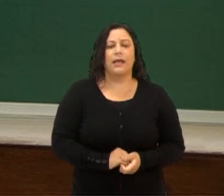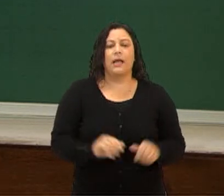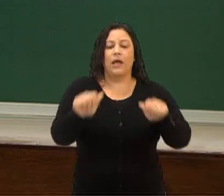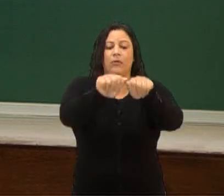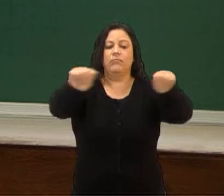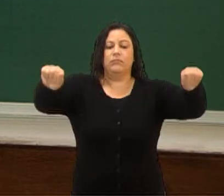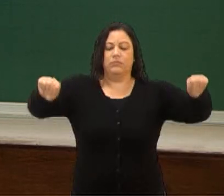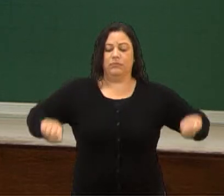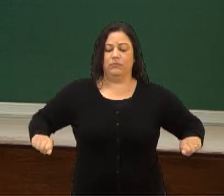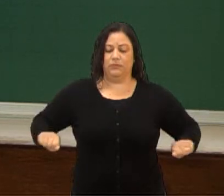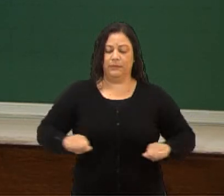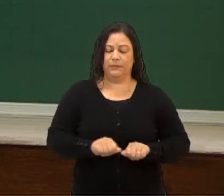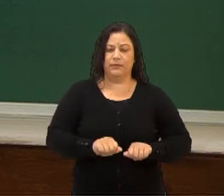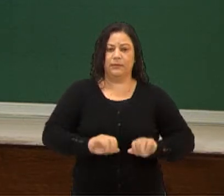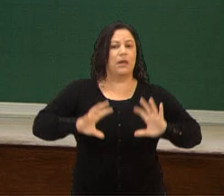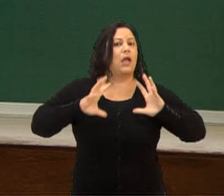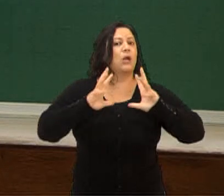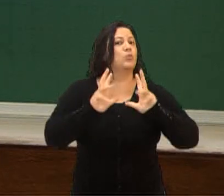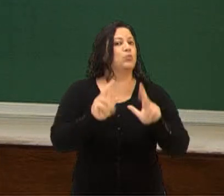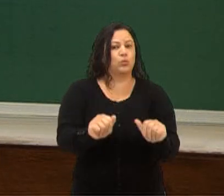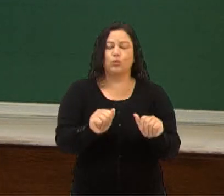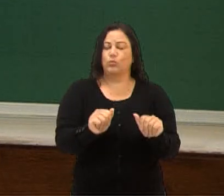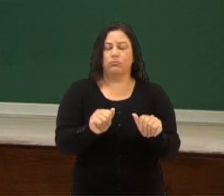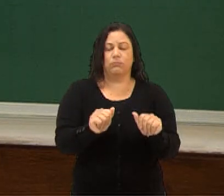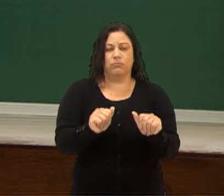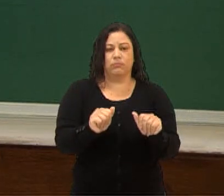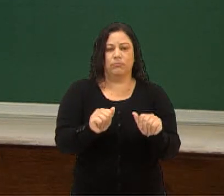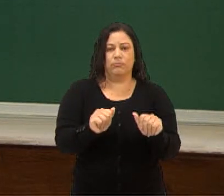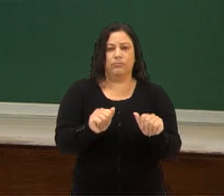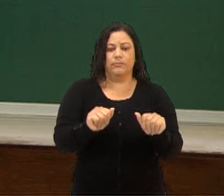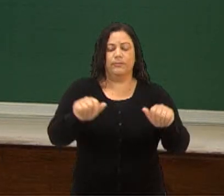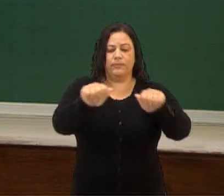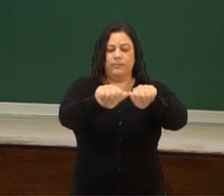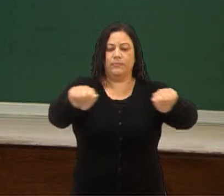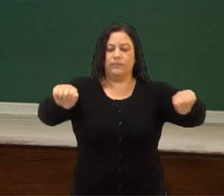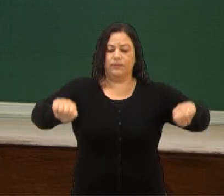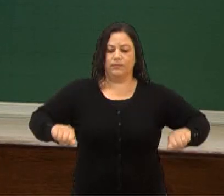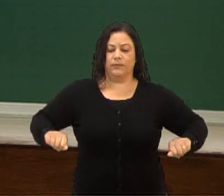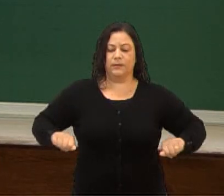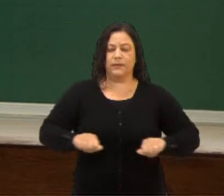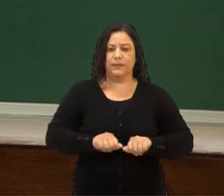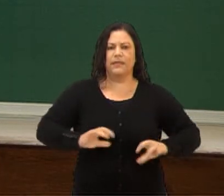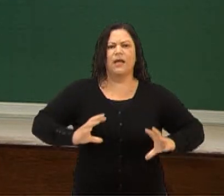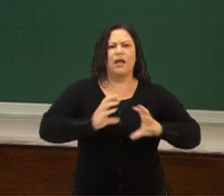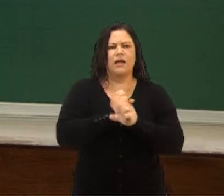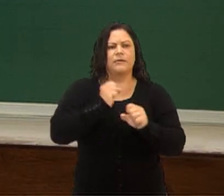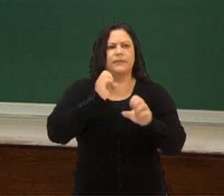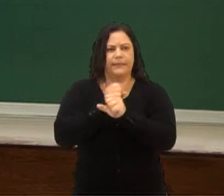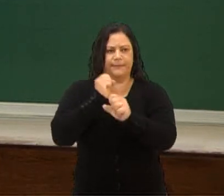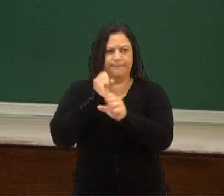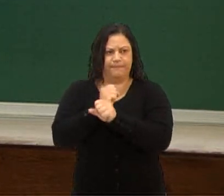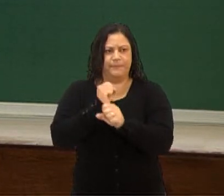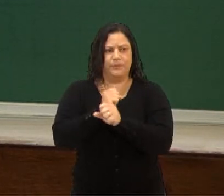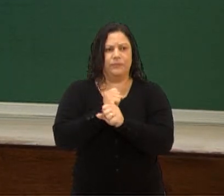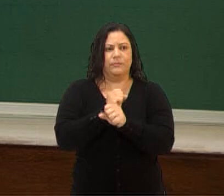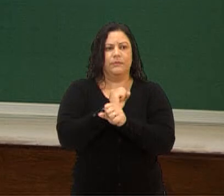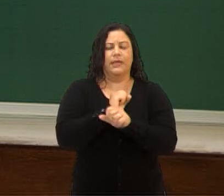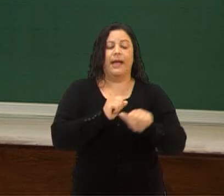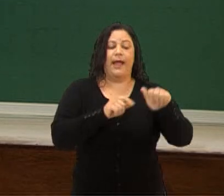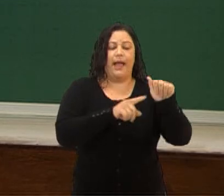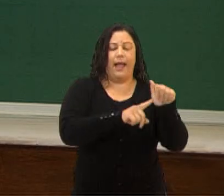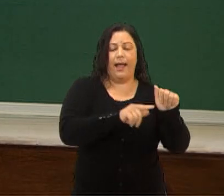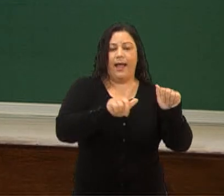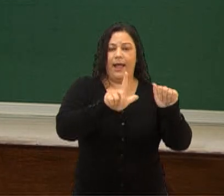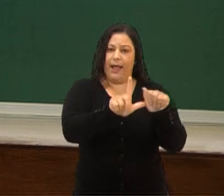área da superfície total. O que é a área da superfície total? Seria somar a área das faces laterais com a área